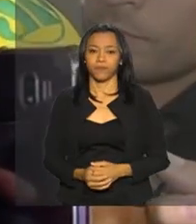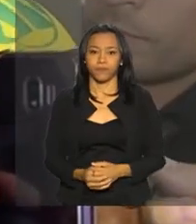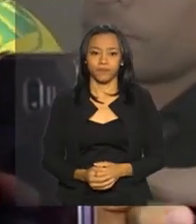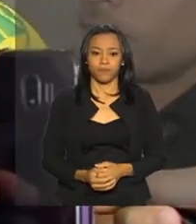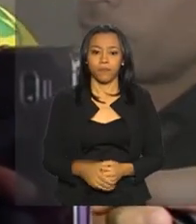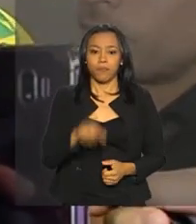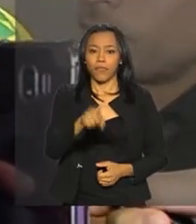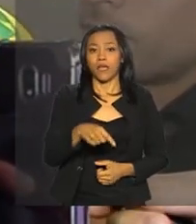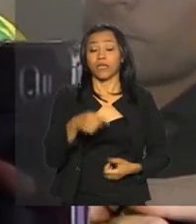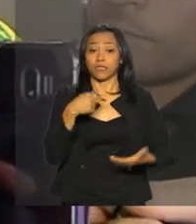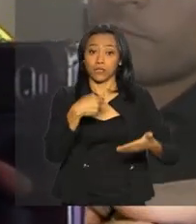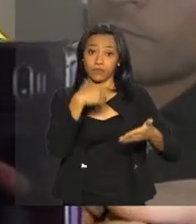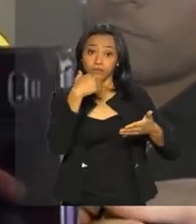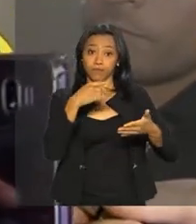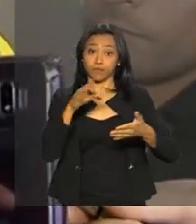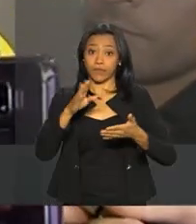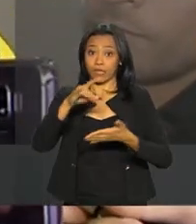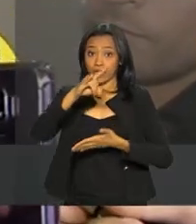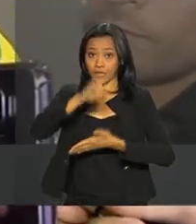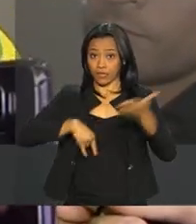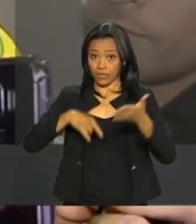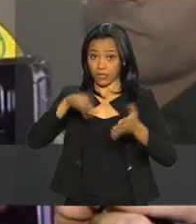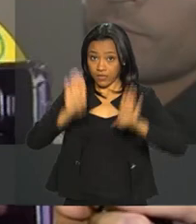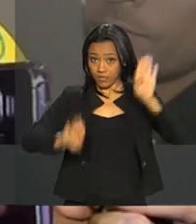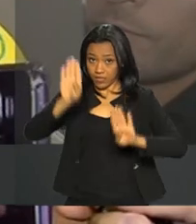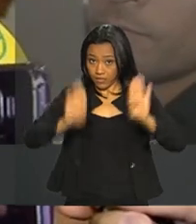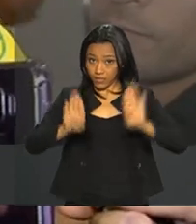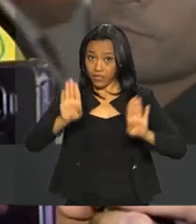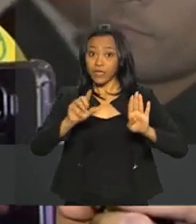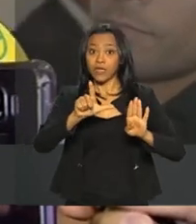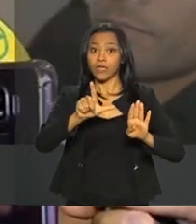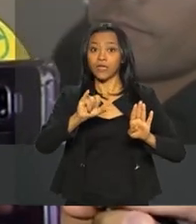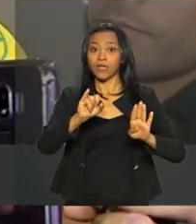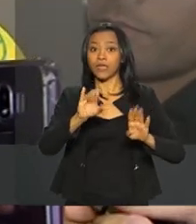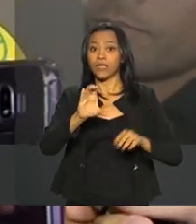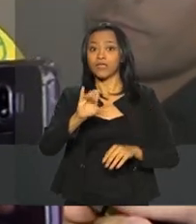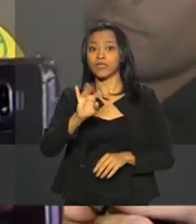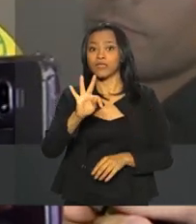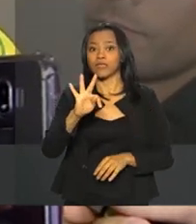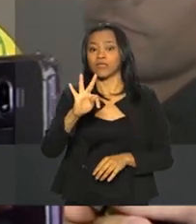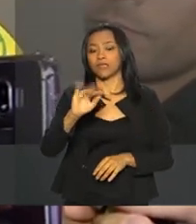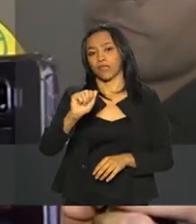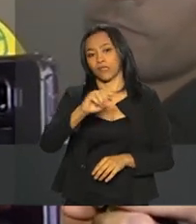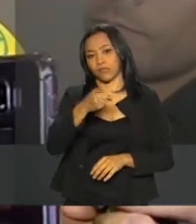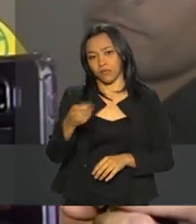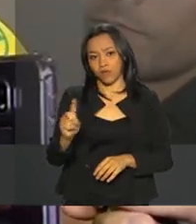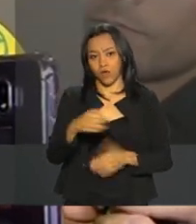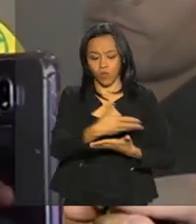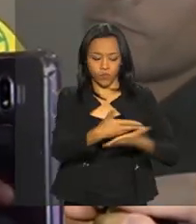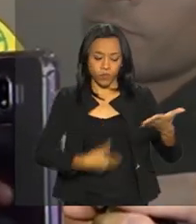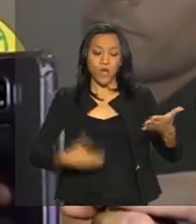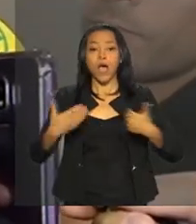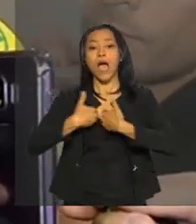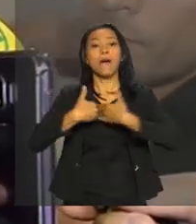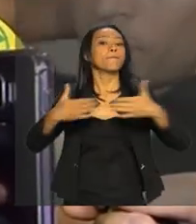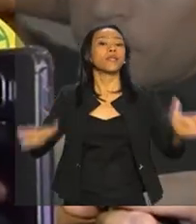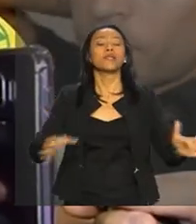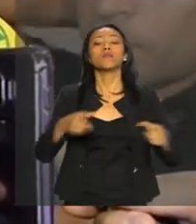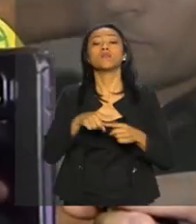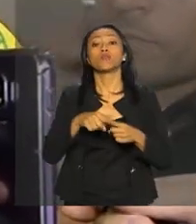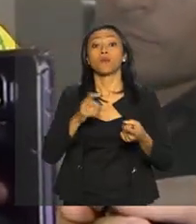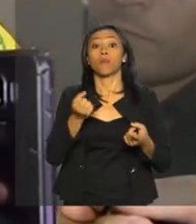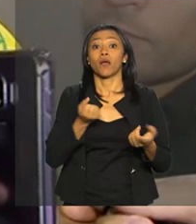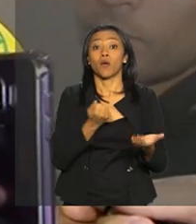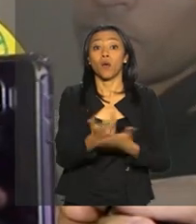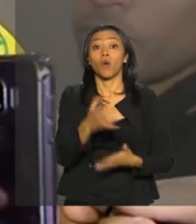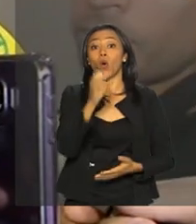Essa licitação, que vem de uma ata nacional de preços, nós estamos, portanto, abrindo financiamento para 8 mil veículos por